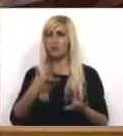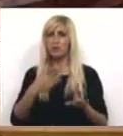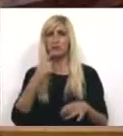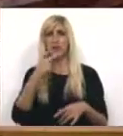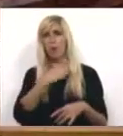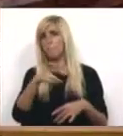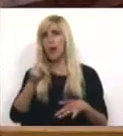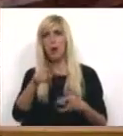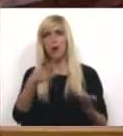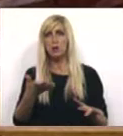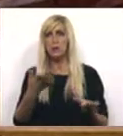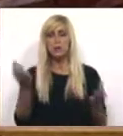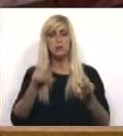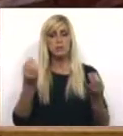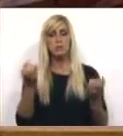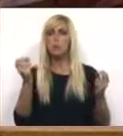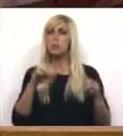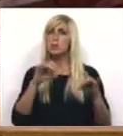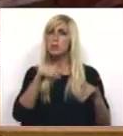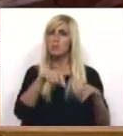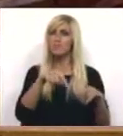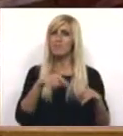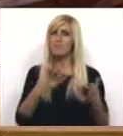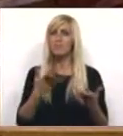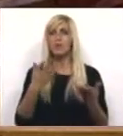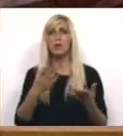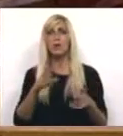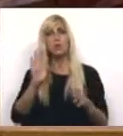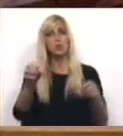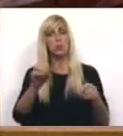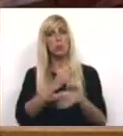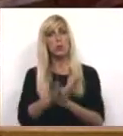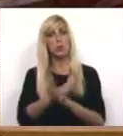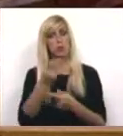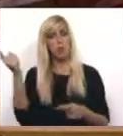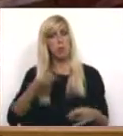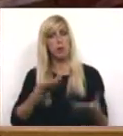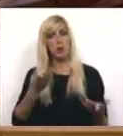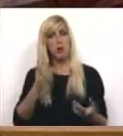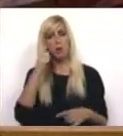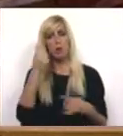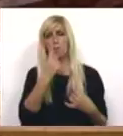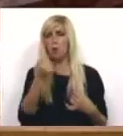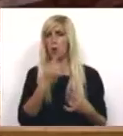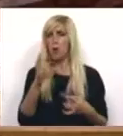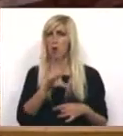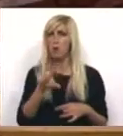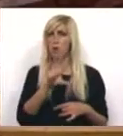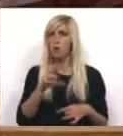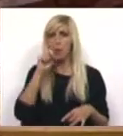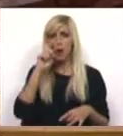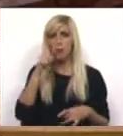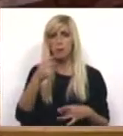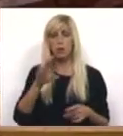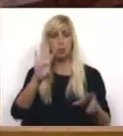eterno. De facto, o que se passou este ano com os incêndios obriga-nos desde já a procurar formas de garantir que é na própria